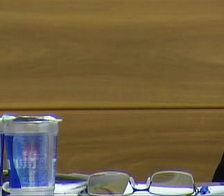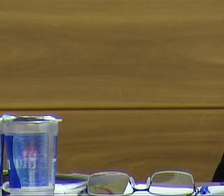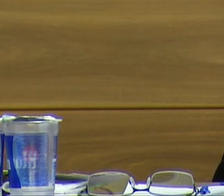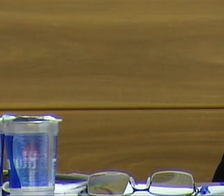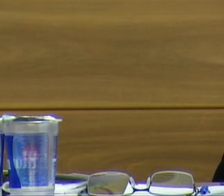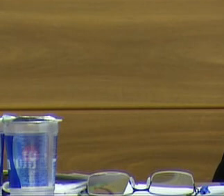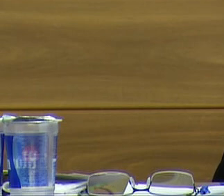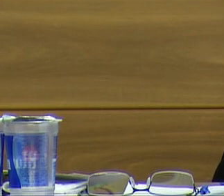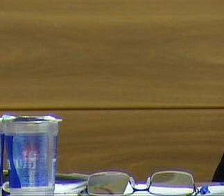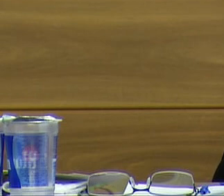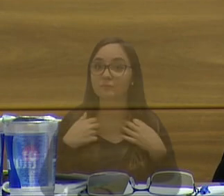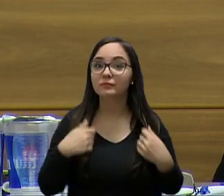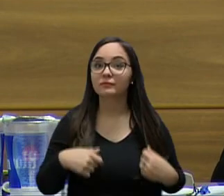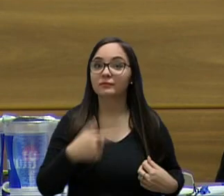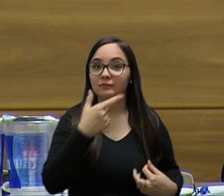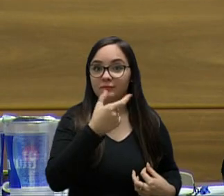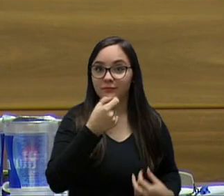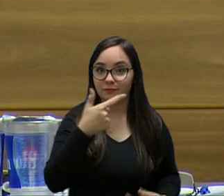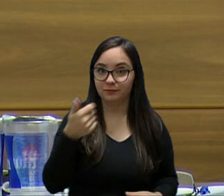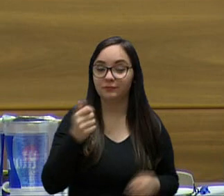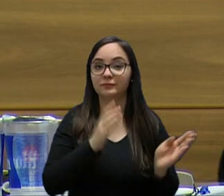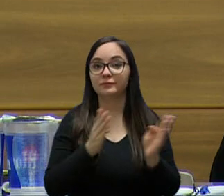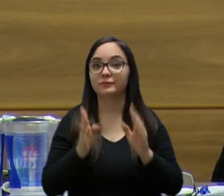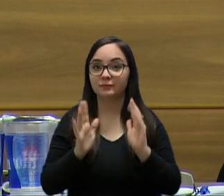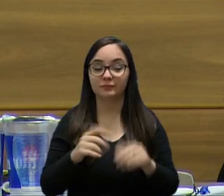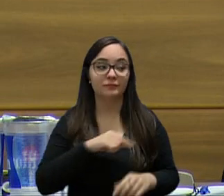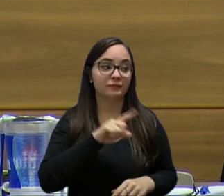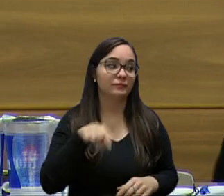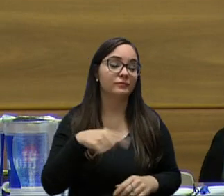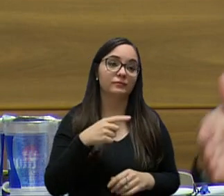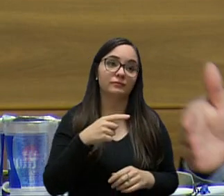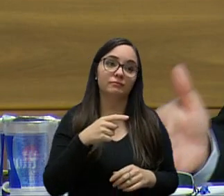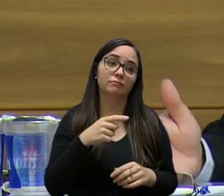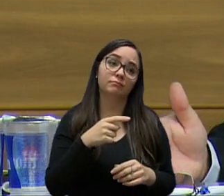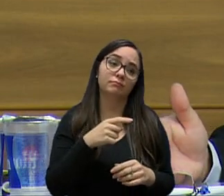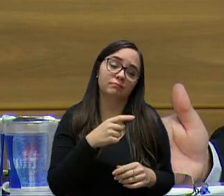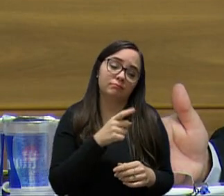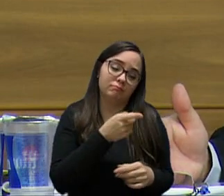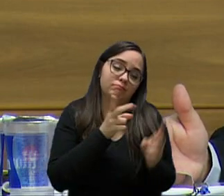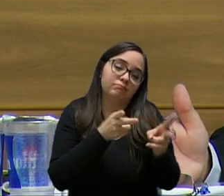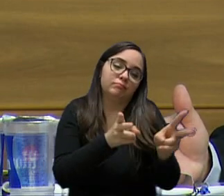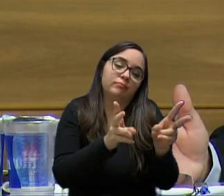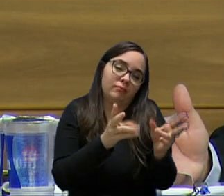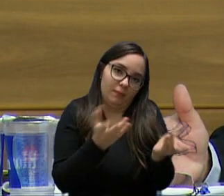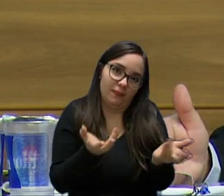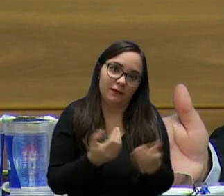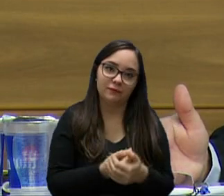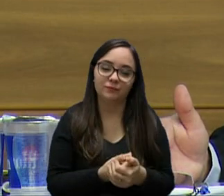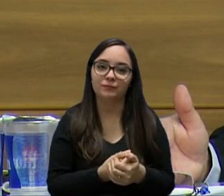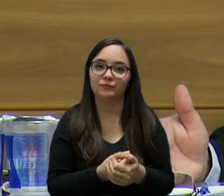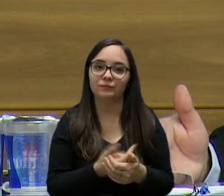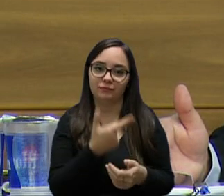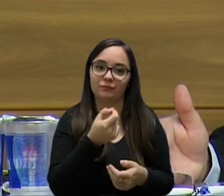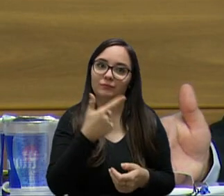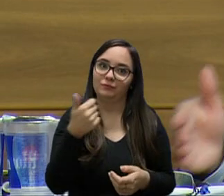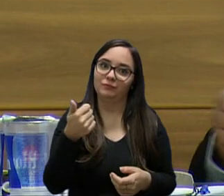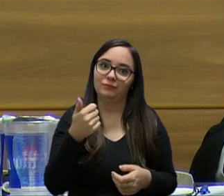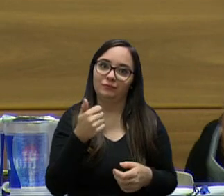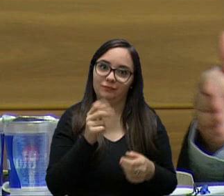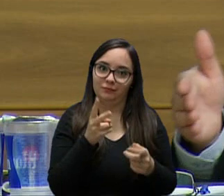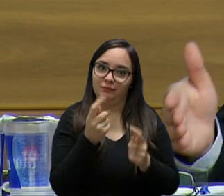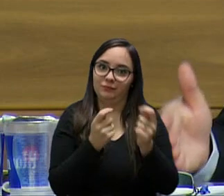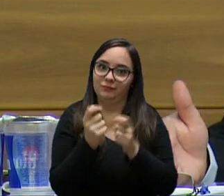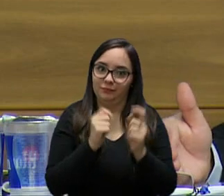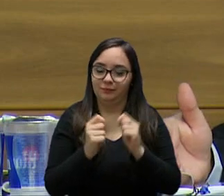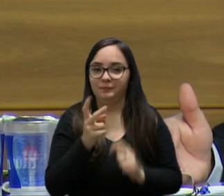do do que foi programado para 2021 que nos baseamos um relatório focus eles estão mantendo essa nessa que a economia 12 mente